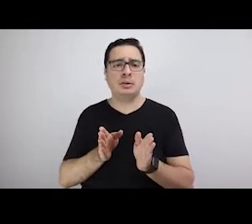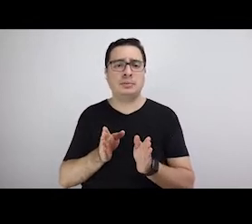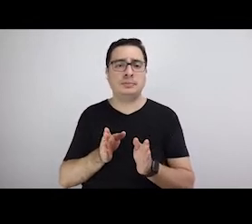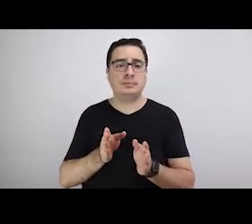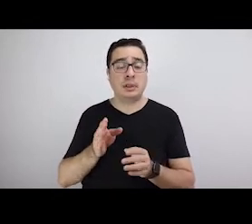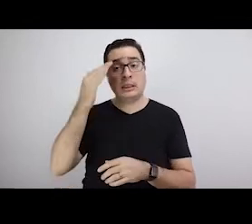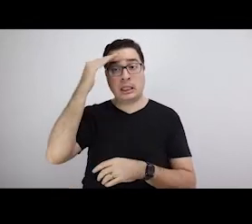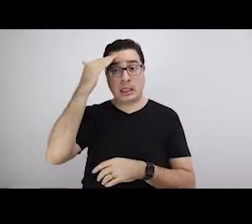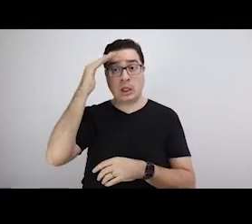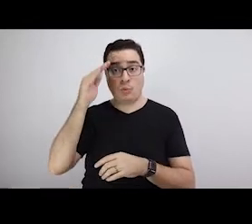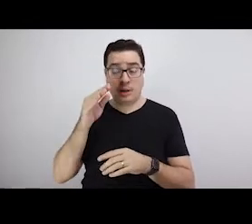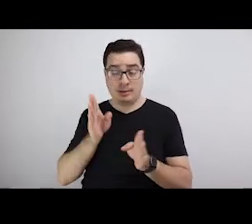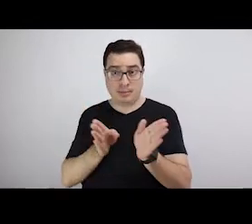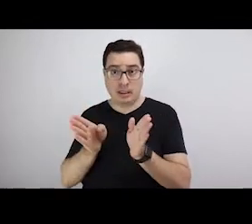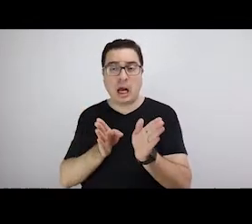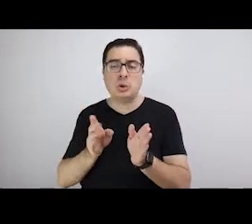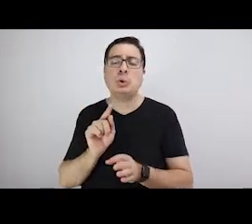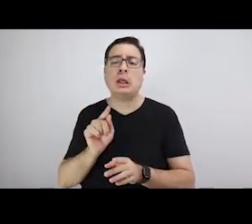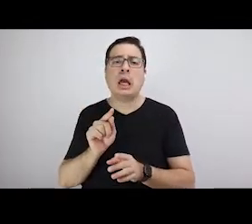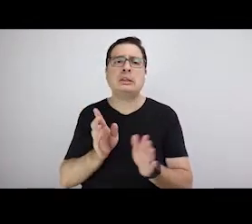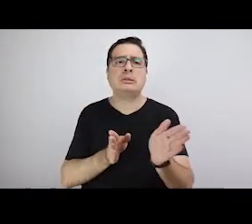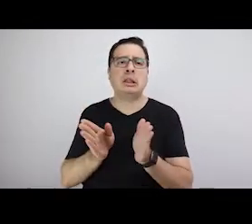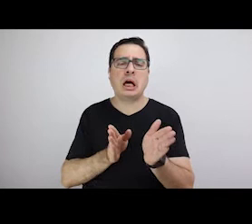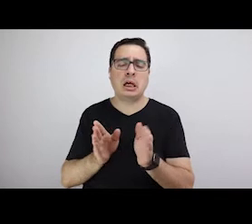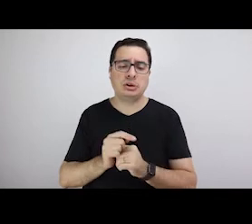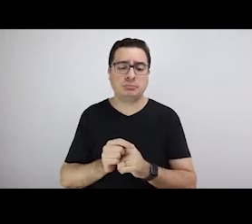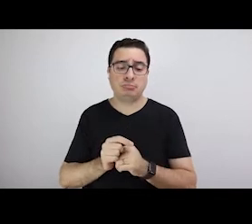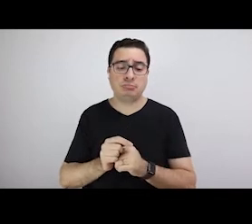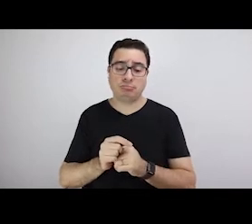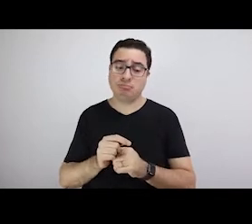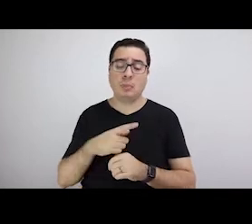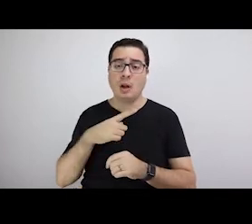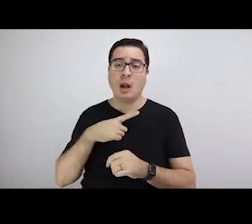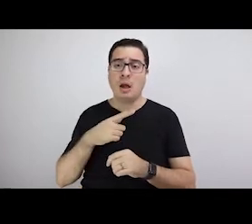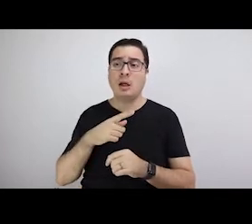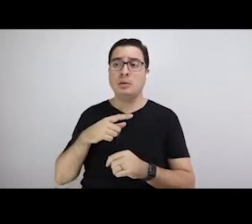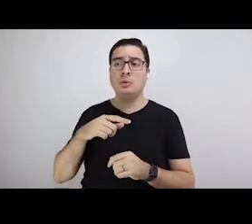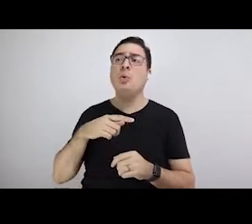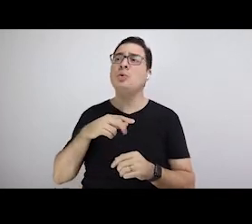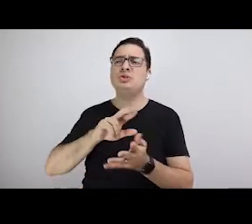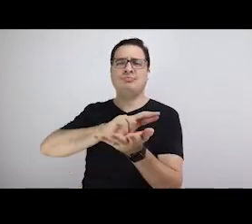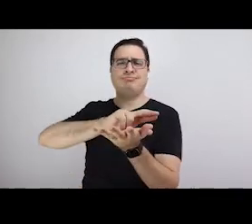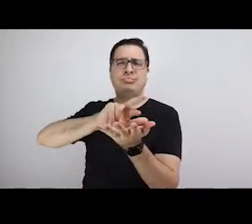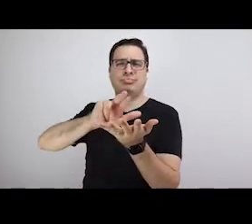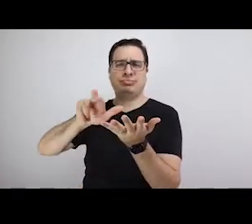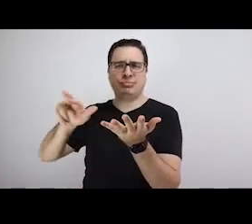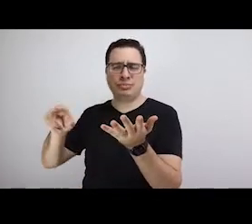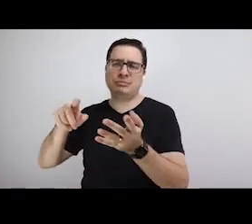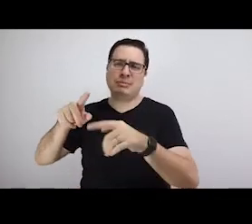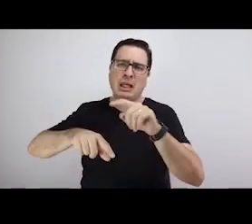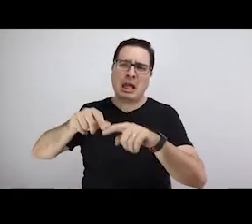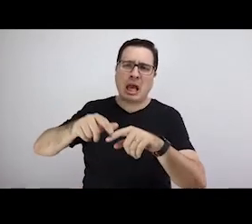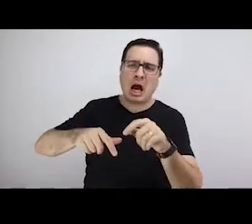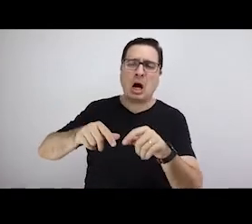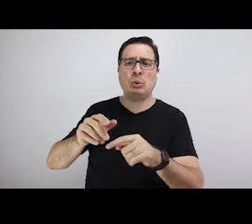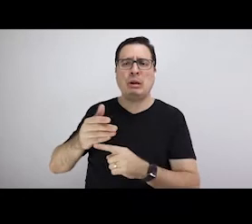entendendo acessibilidade, né? O que é acessibilidade? É um acesso universal a todos os recursos e materiais ou